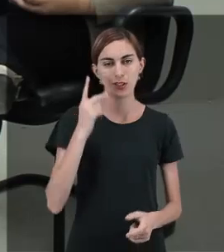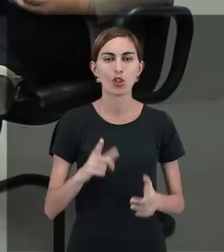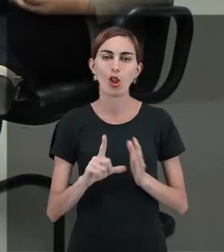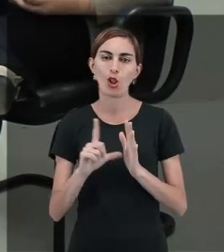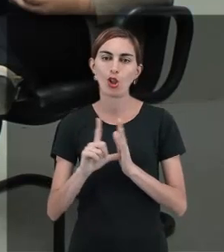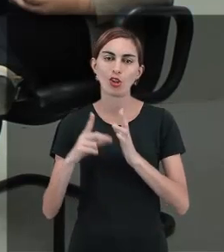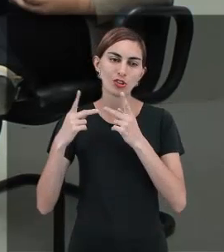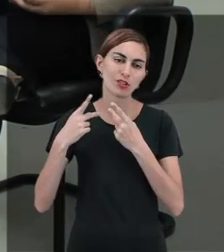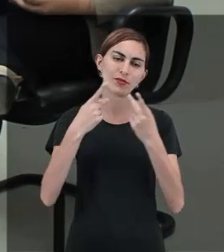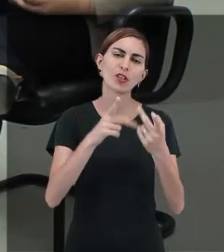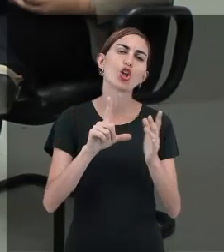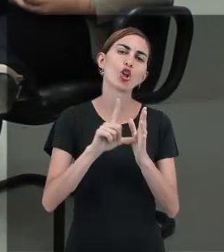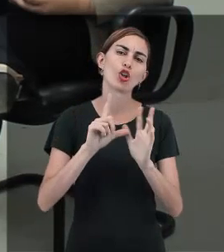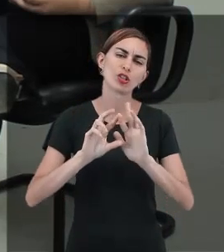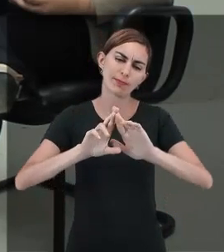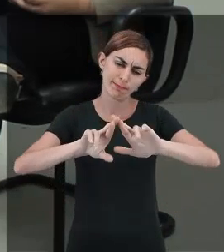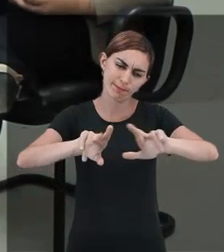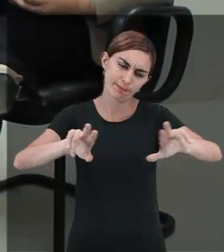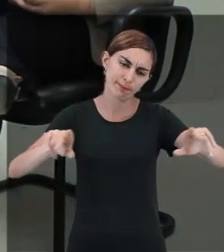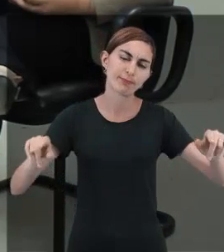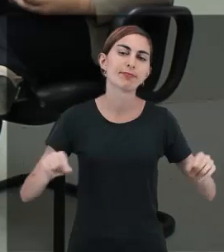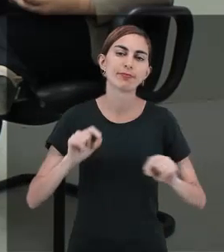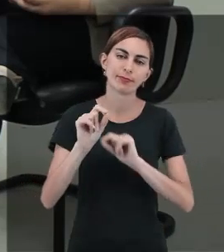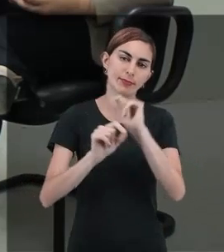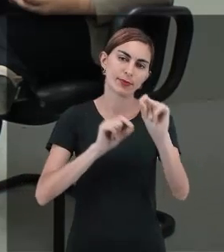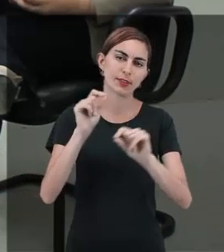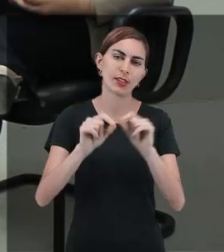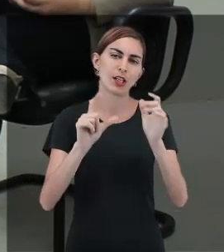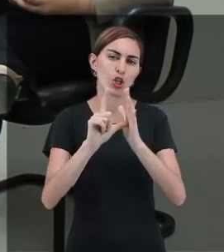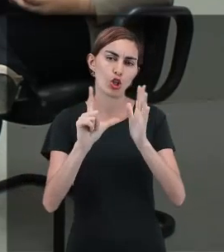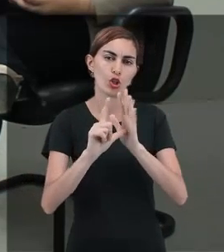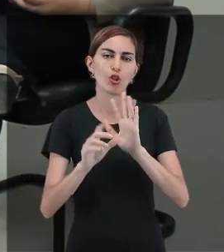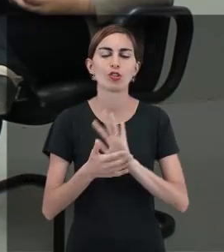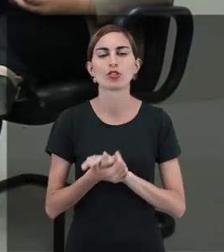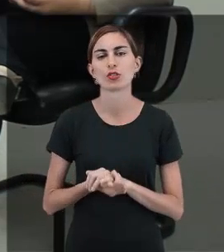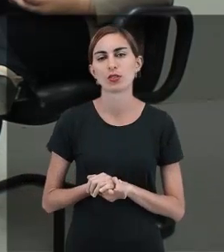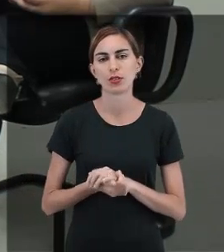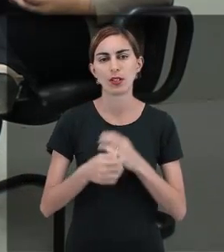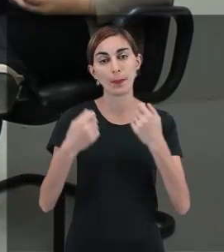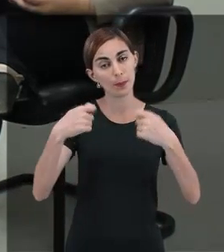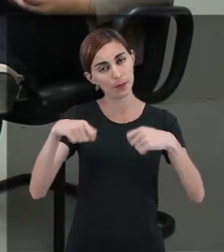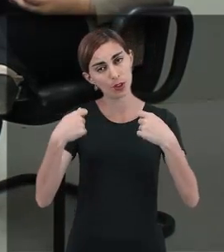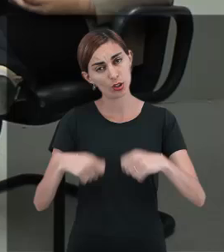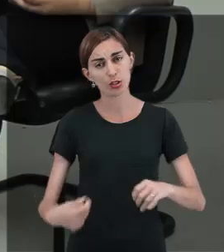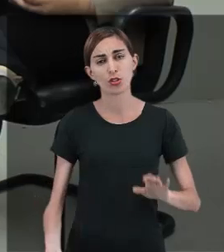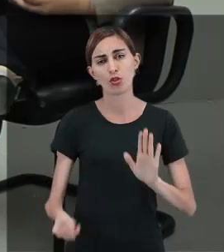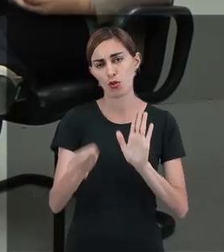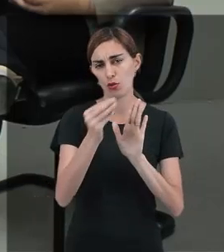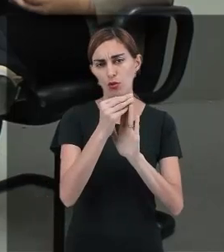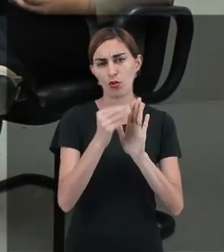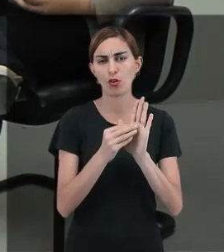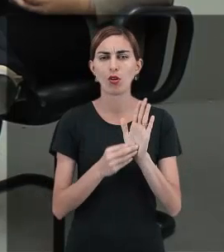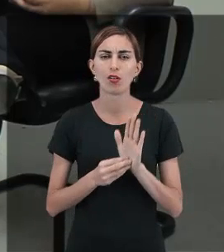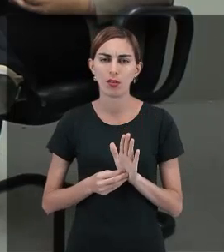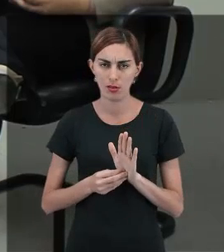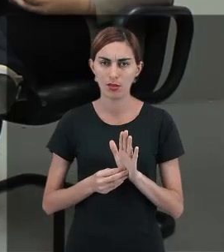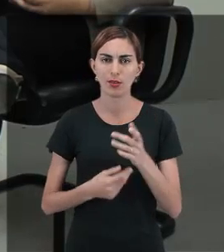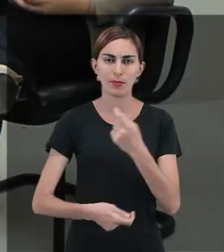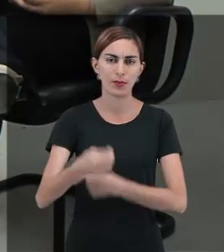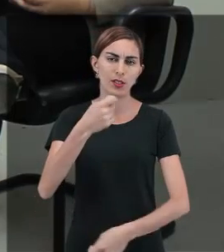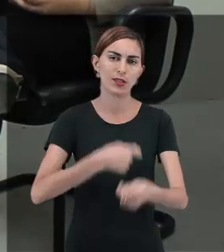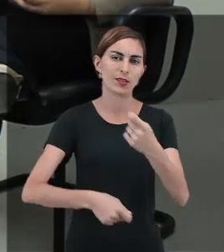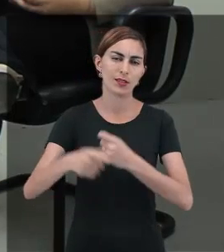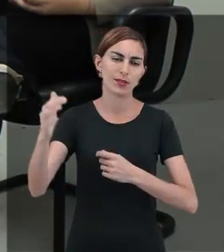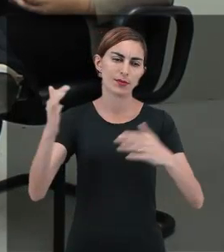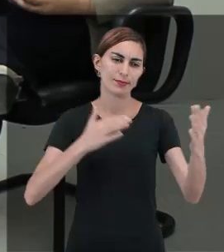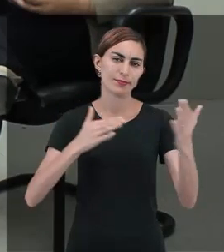uma loja de vários produtos, ou seja, vamos chamar de loja de departamentos. Né? A gente precisa ter uma característica, a gente precisa ter uma identidade nesse mercado. Então, essa